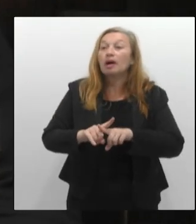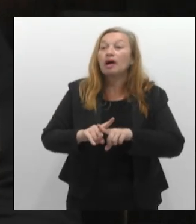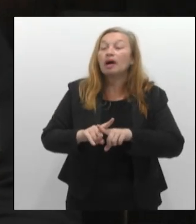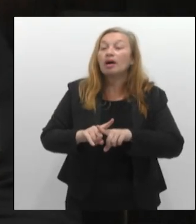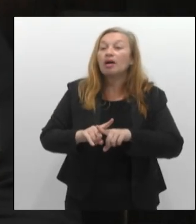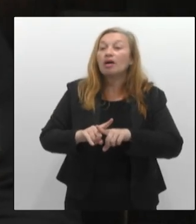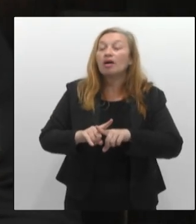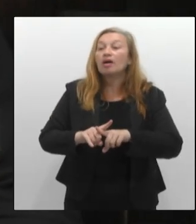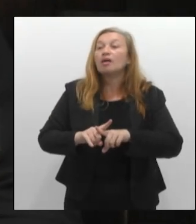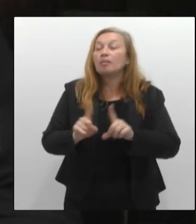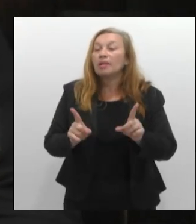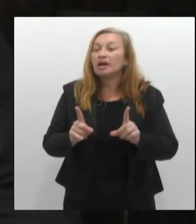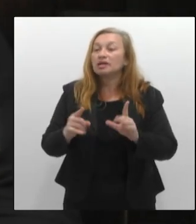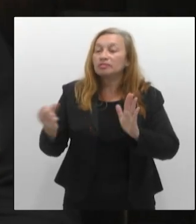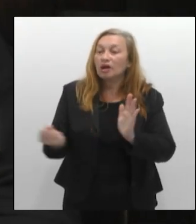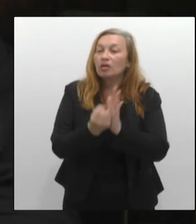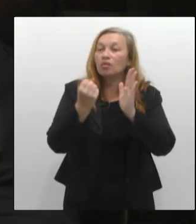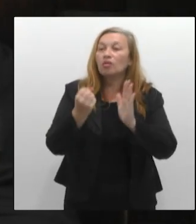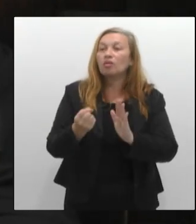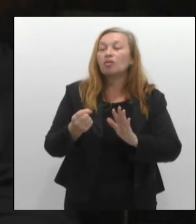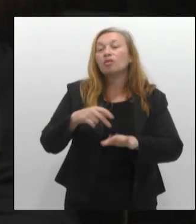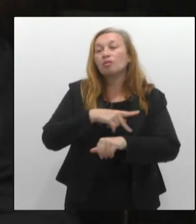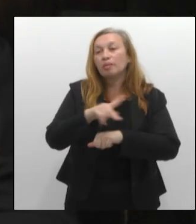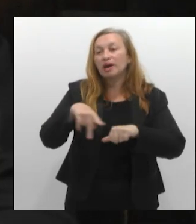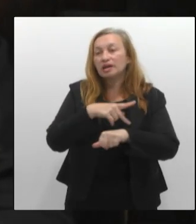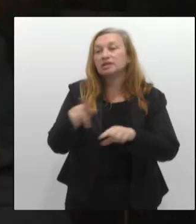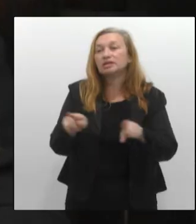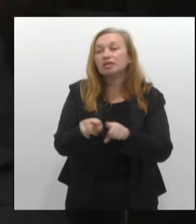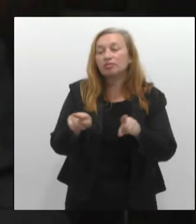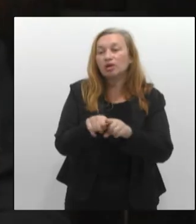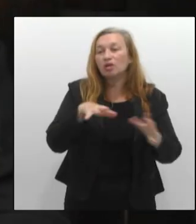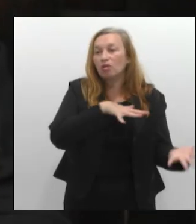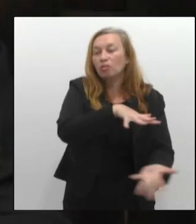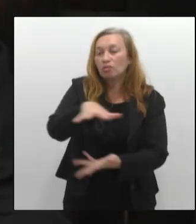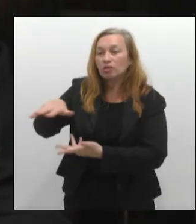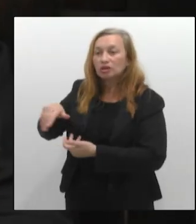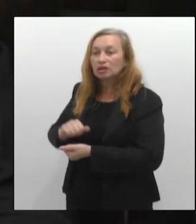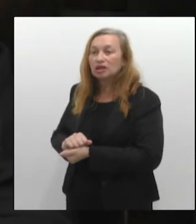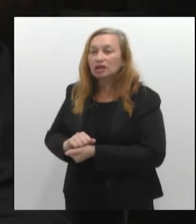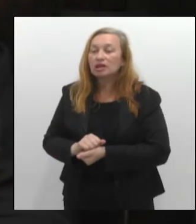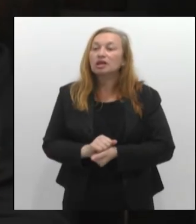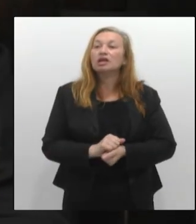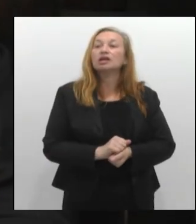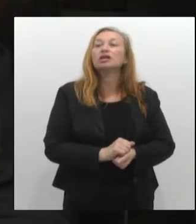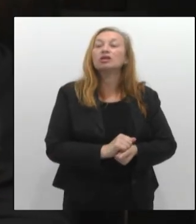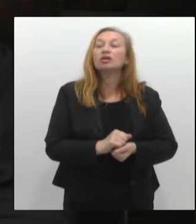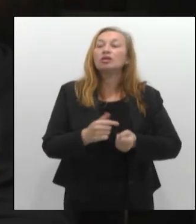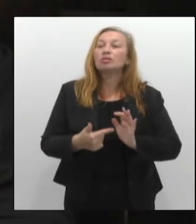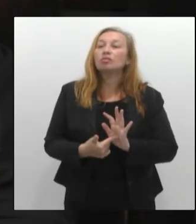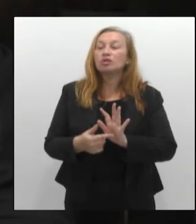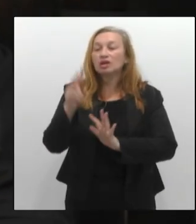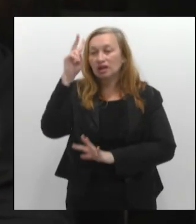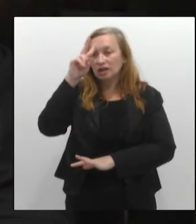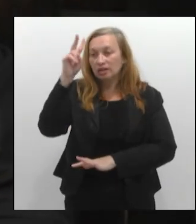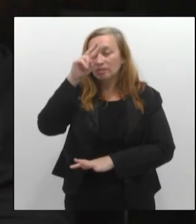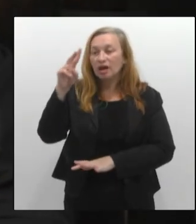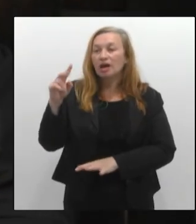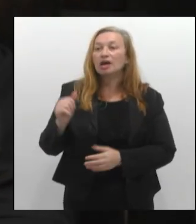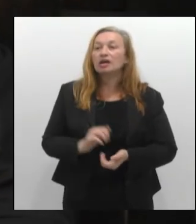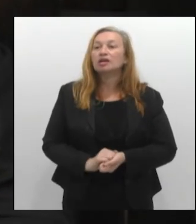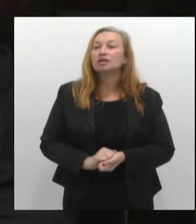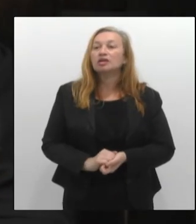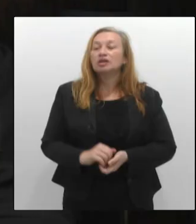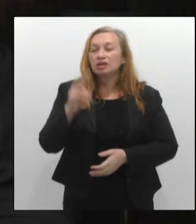todo o nosso país e também o mundo inteiro. Essas datas nos fazem também lembrar que a história da igreja no